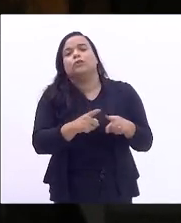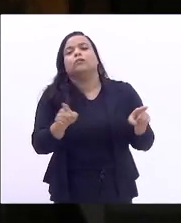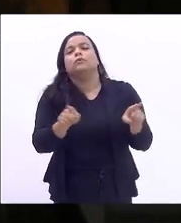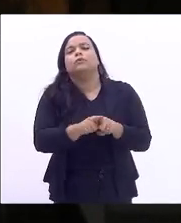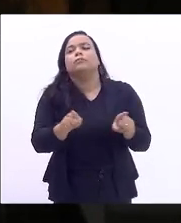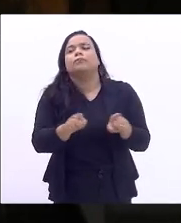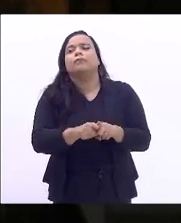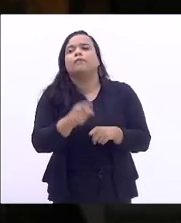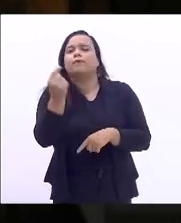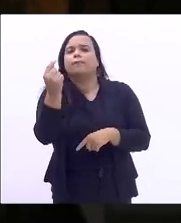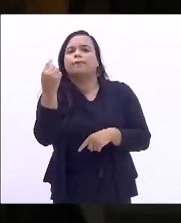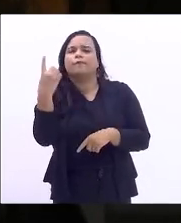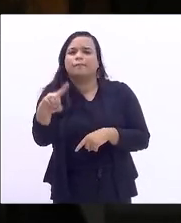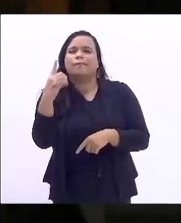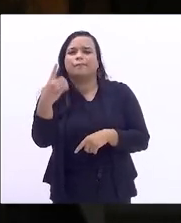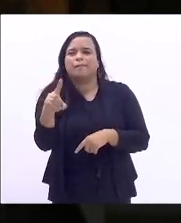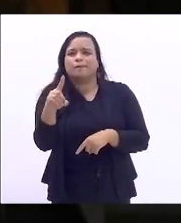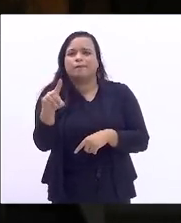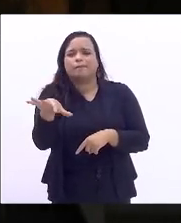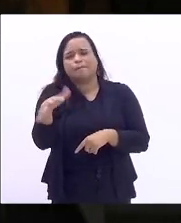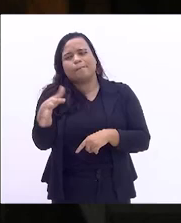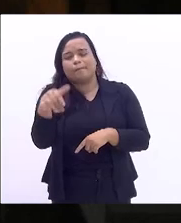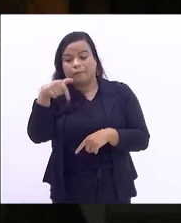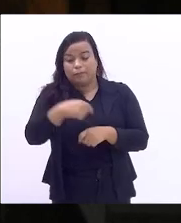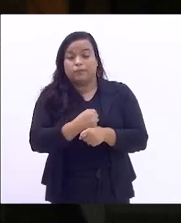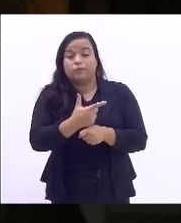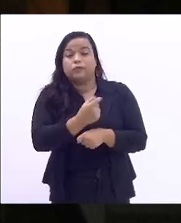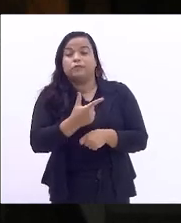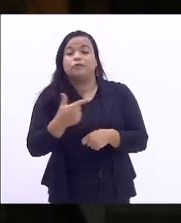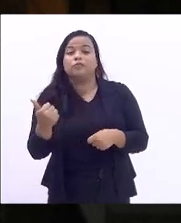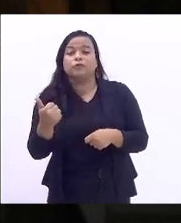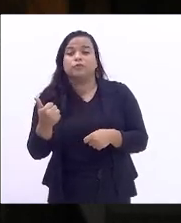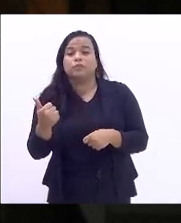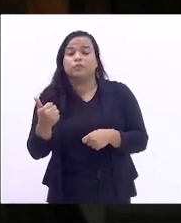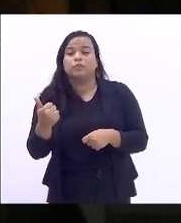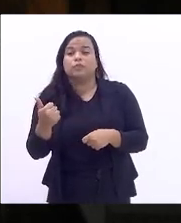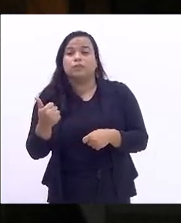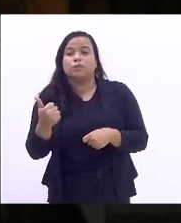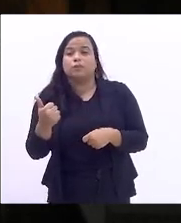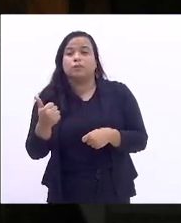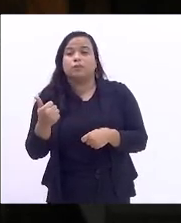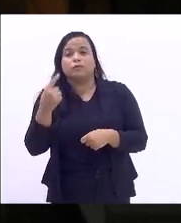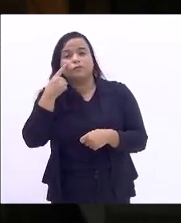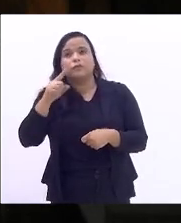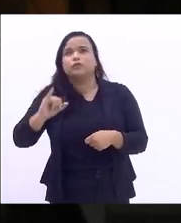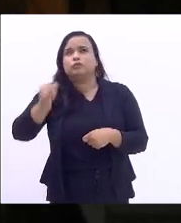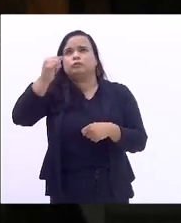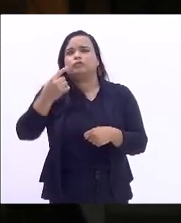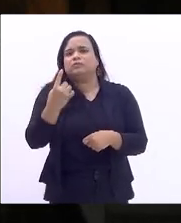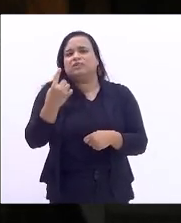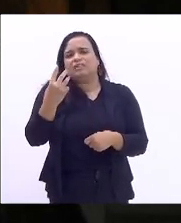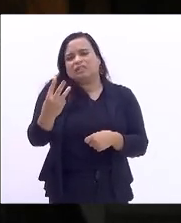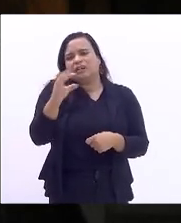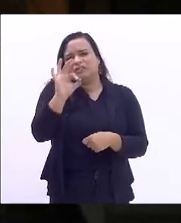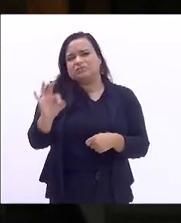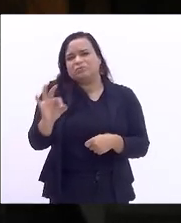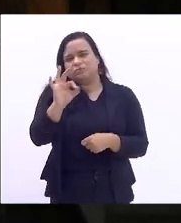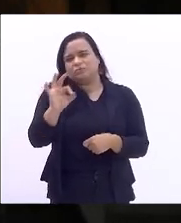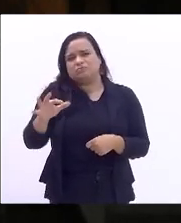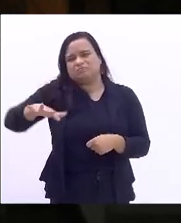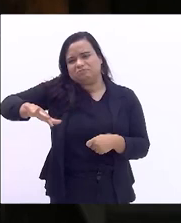preço médio do dólar só esse ano de 21 e vai aplicar o maluco tá de 13 pontos percentuais